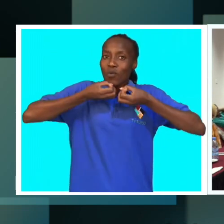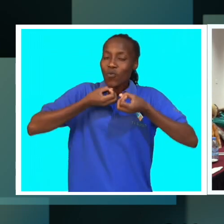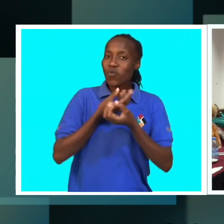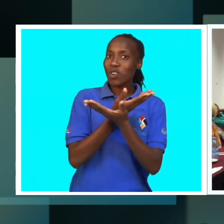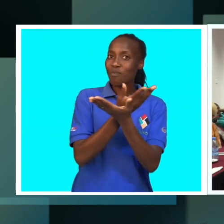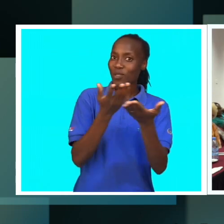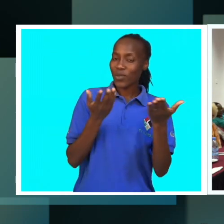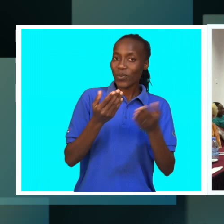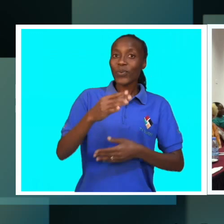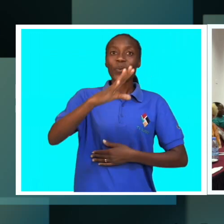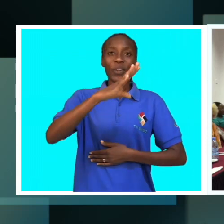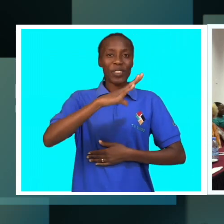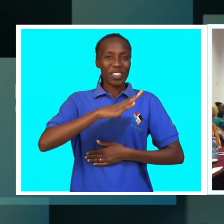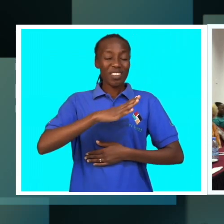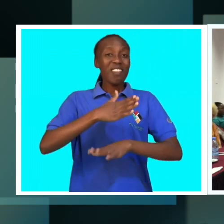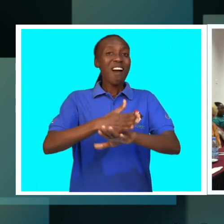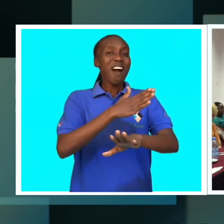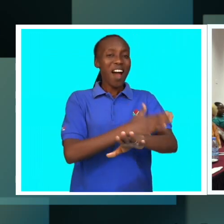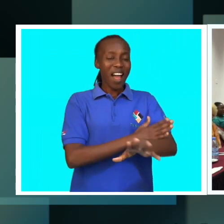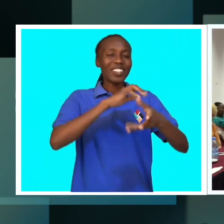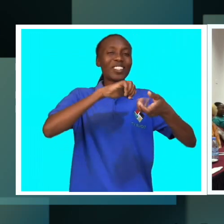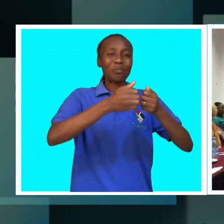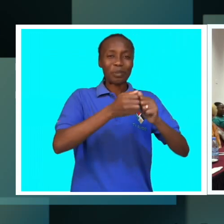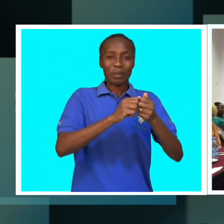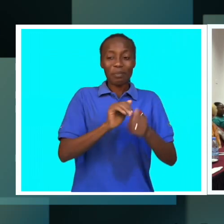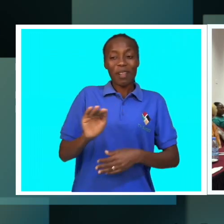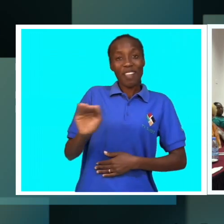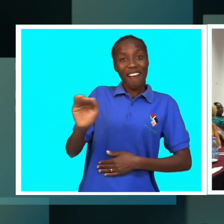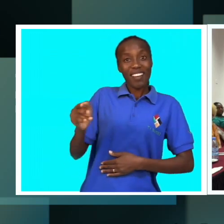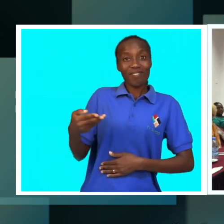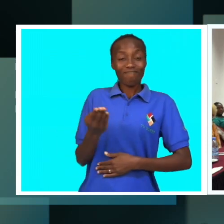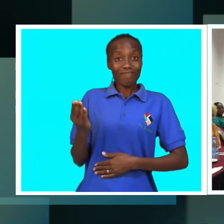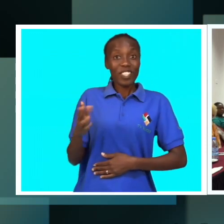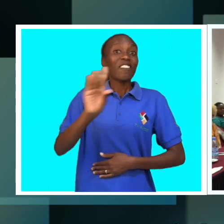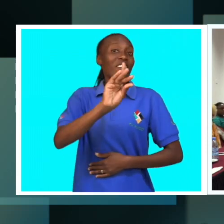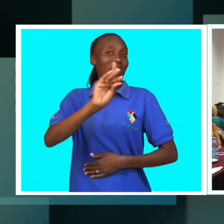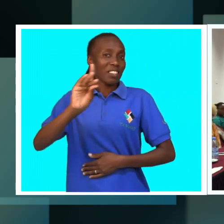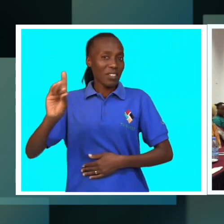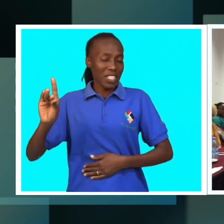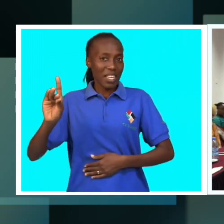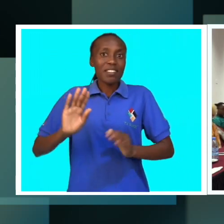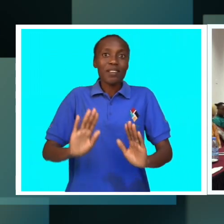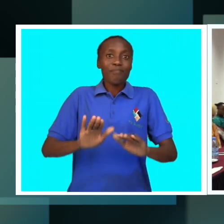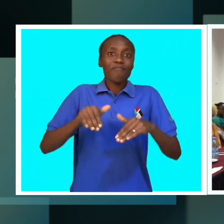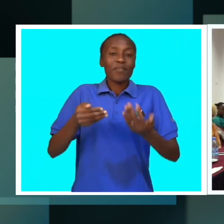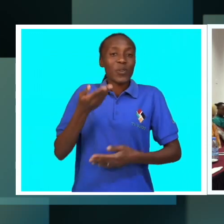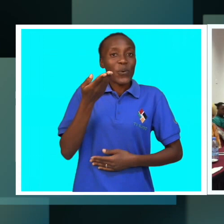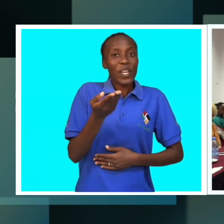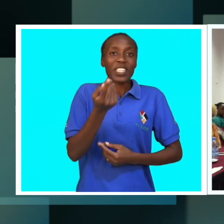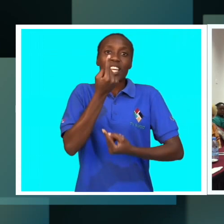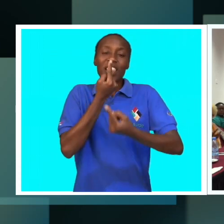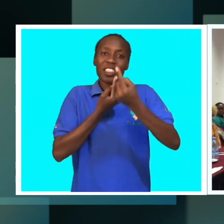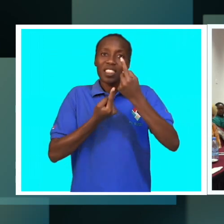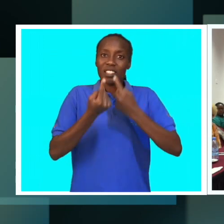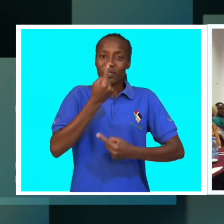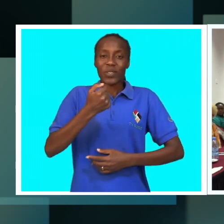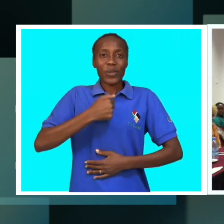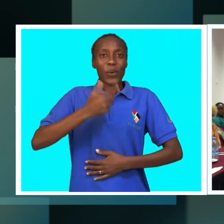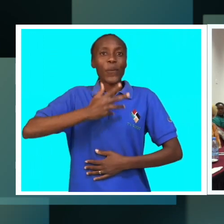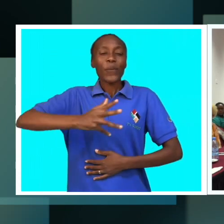daquilo que constituíam alguns problemas na área da deficiência. E com este